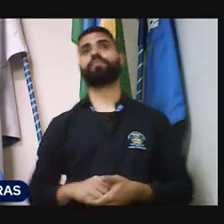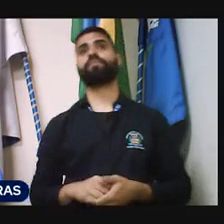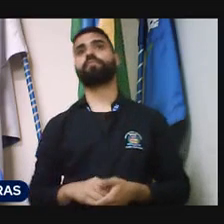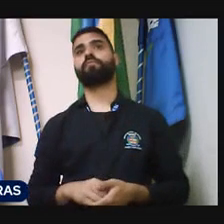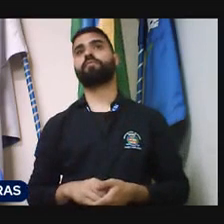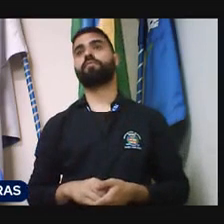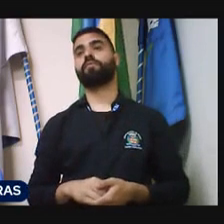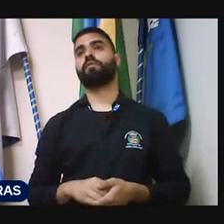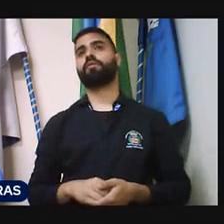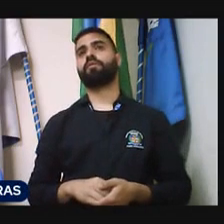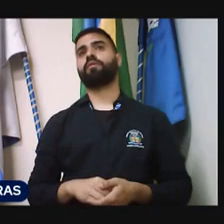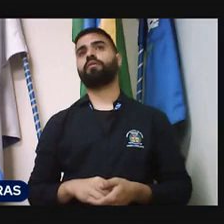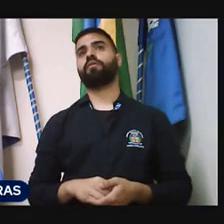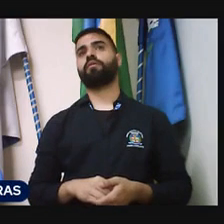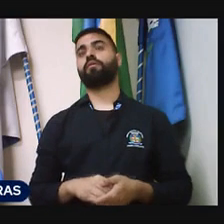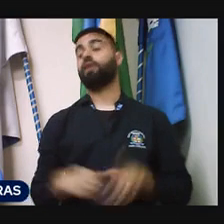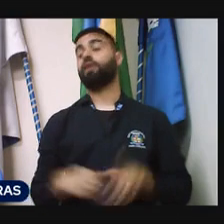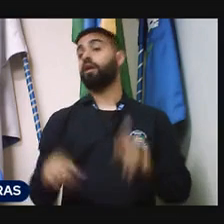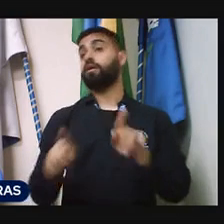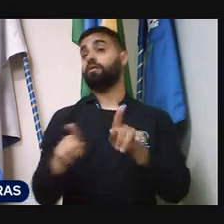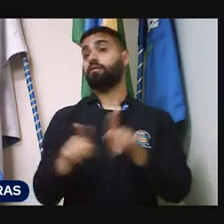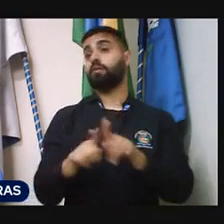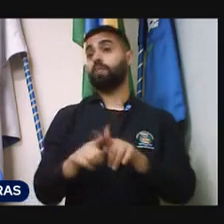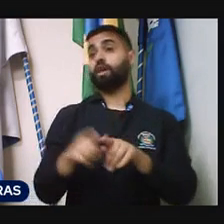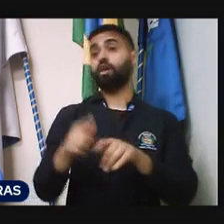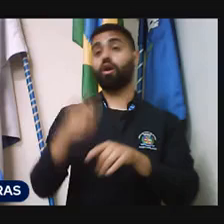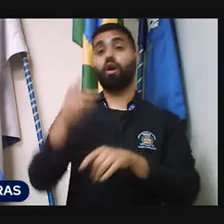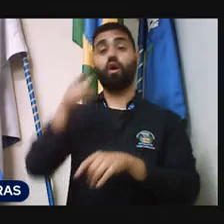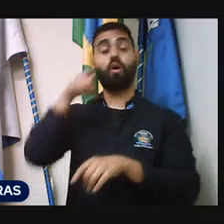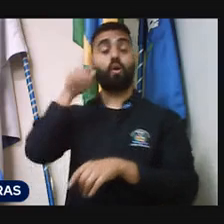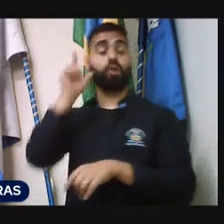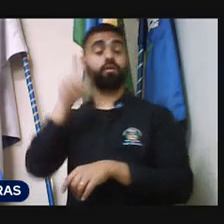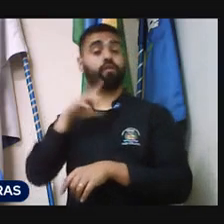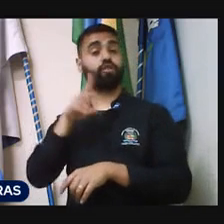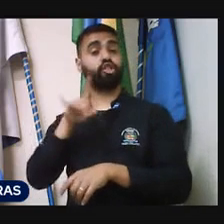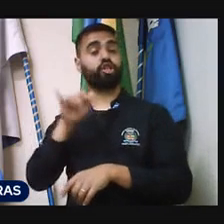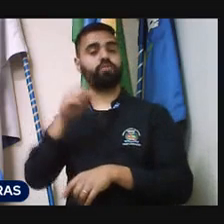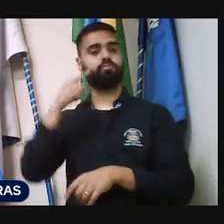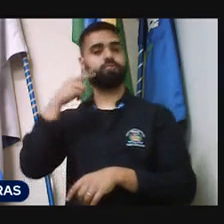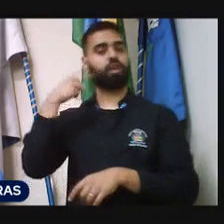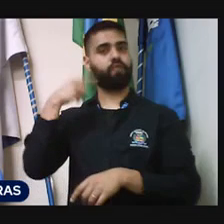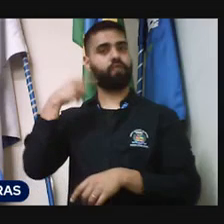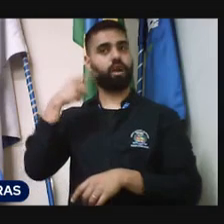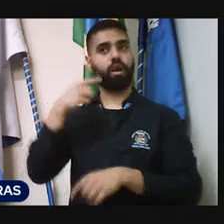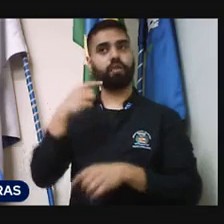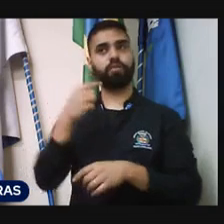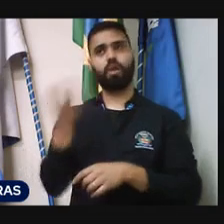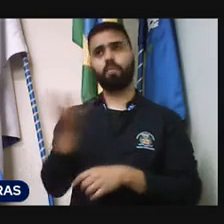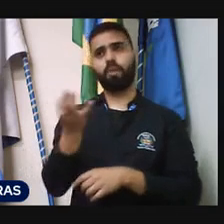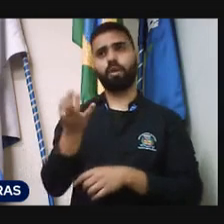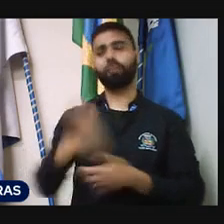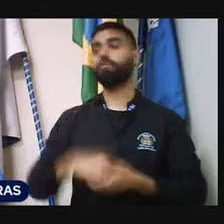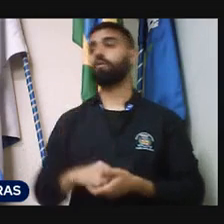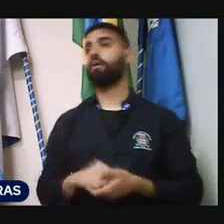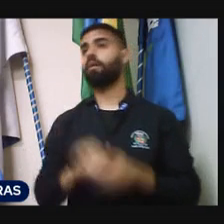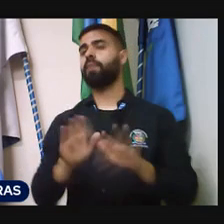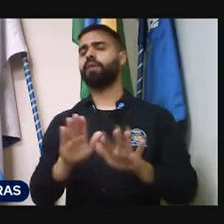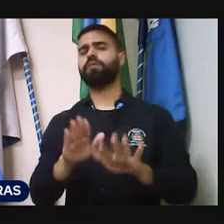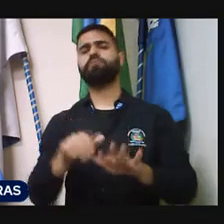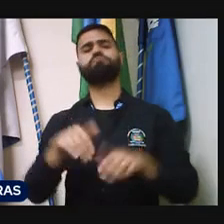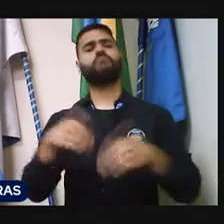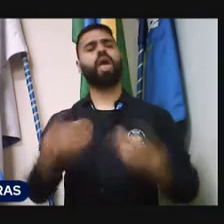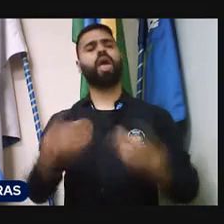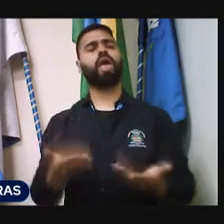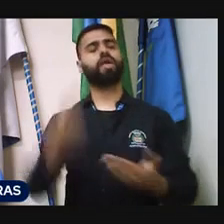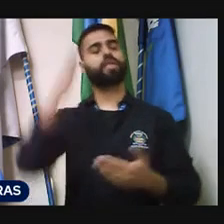comemorou-se aí o seu dia não advogado brilhante é mas quem sabe realmente